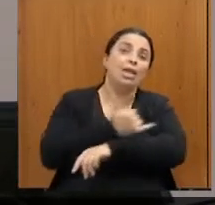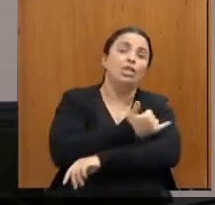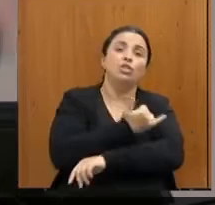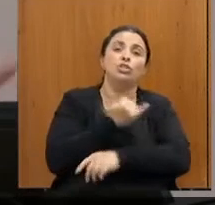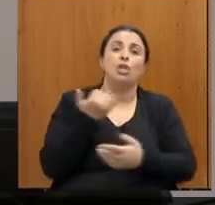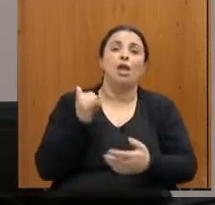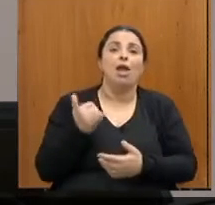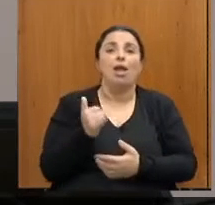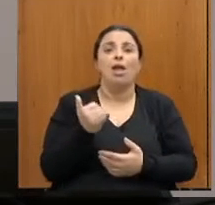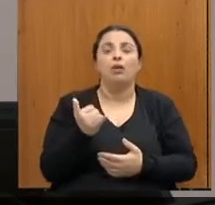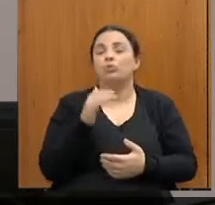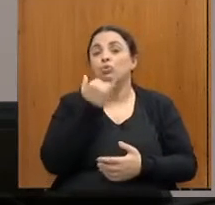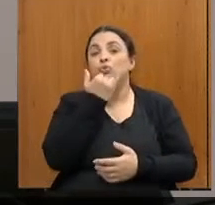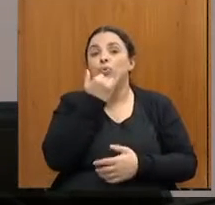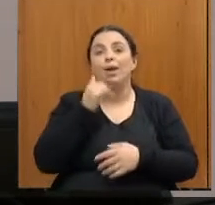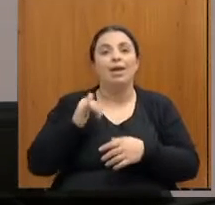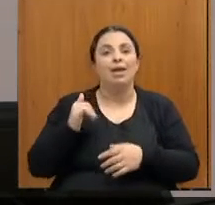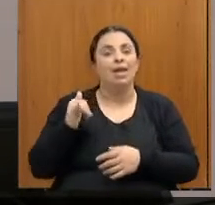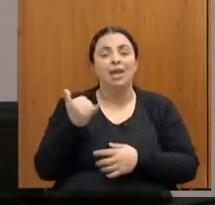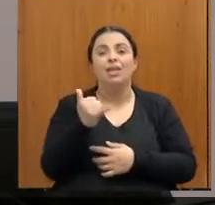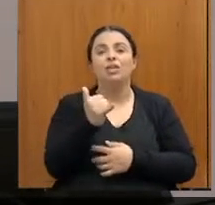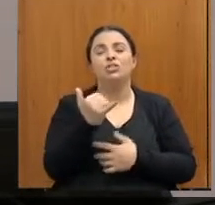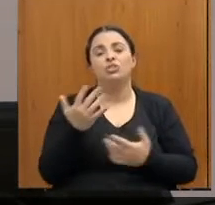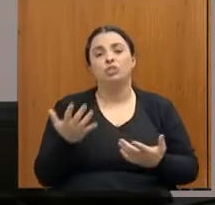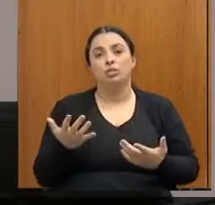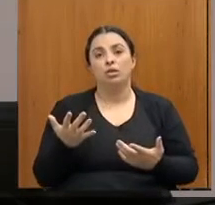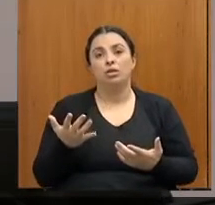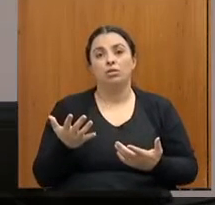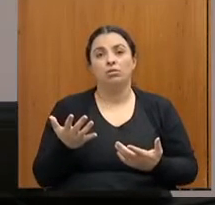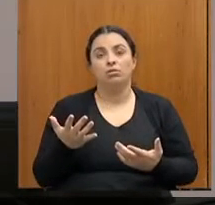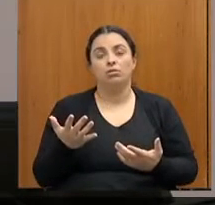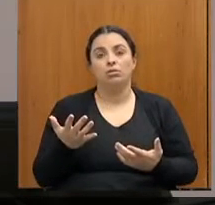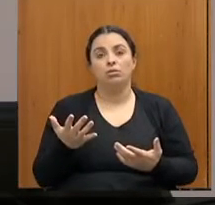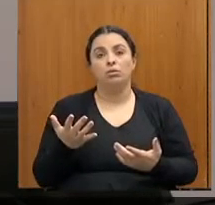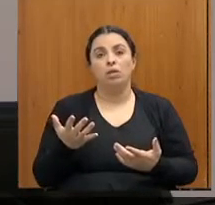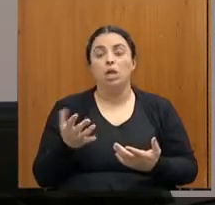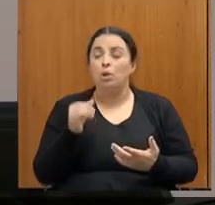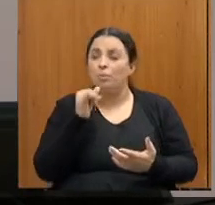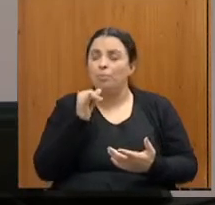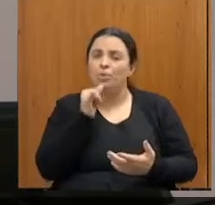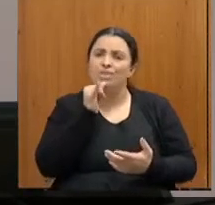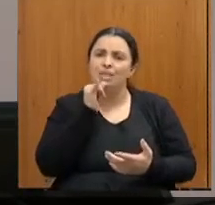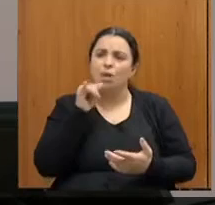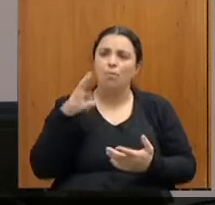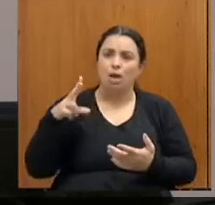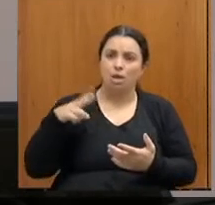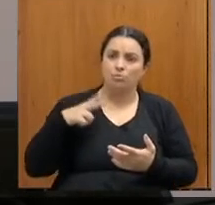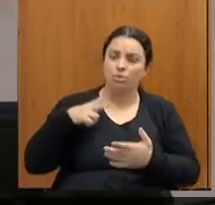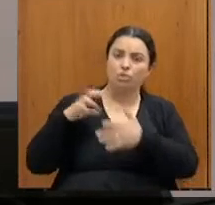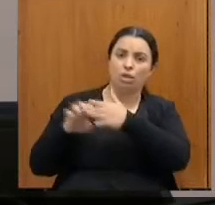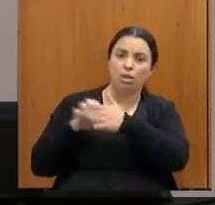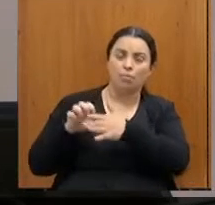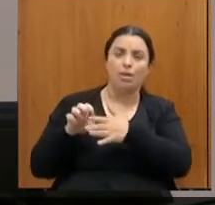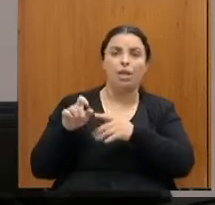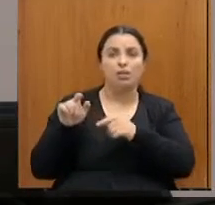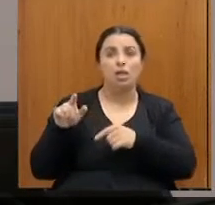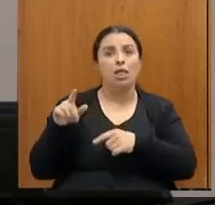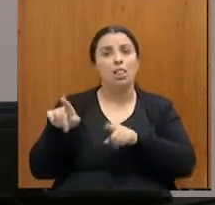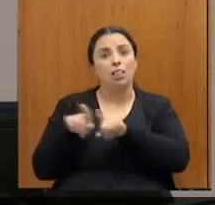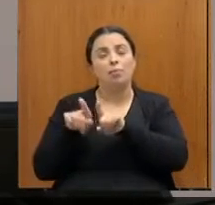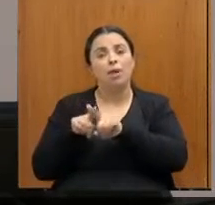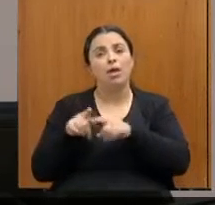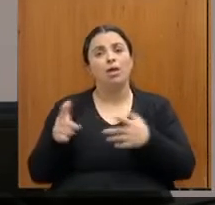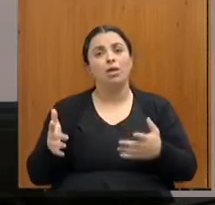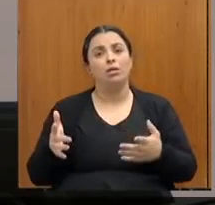trifásica Como como o senhor disse mesmo Ou seja eu reconheço que foi feito não quero